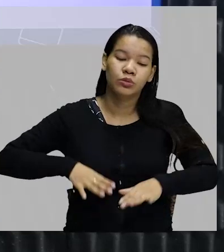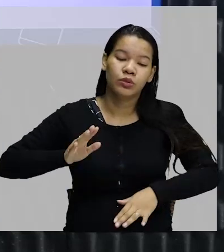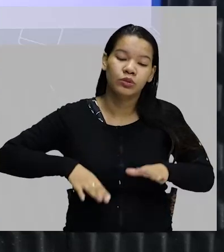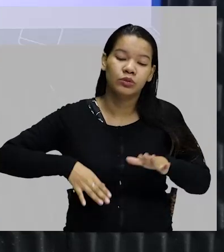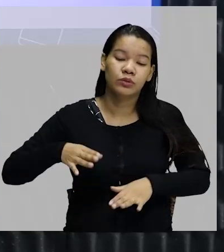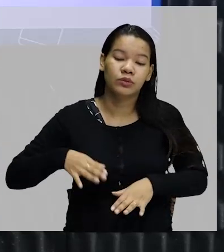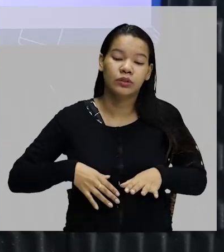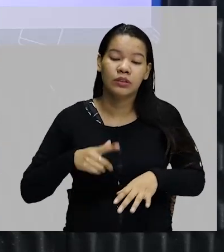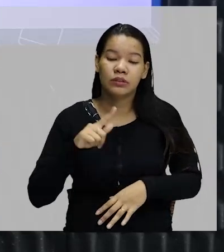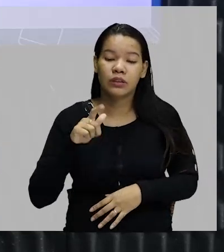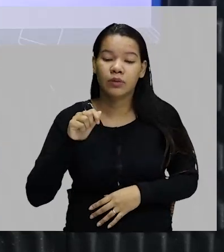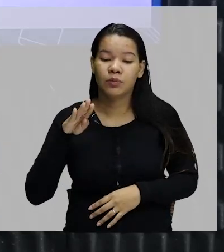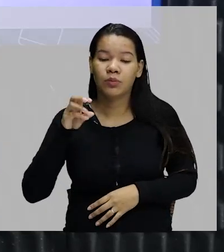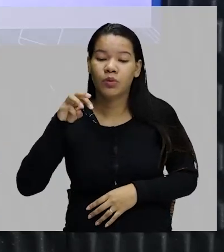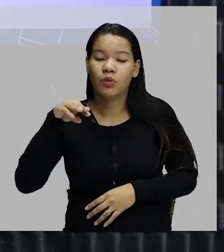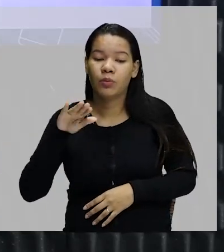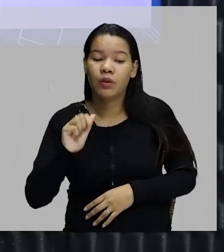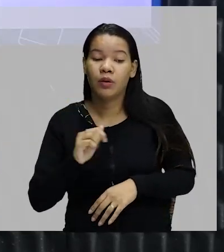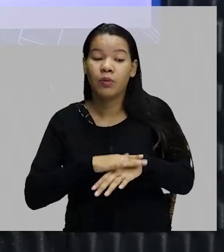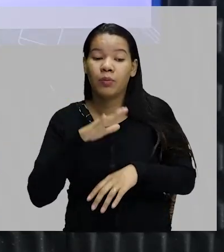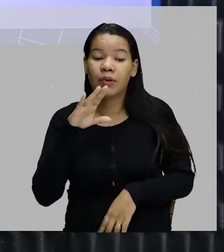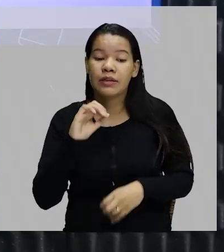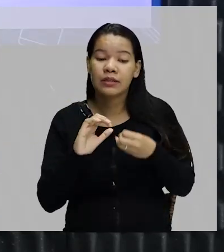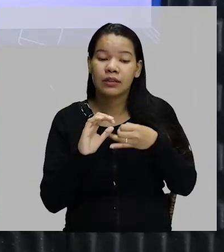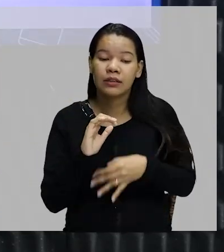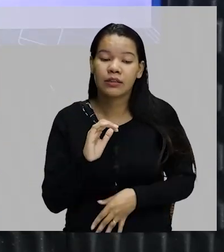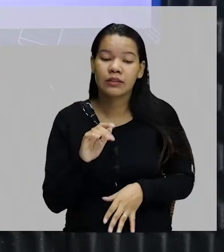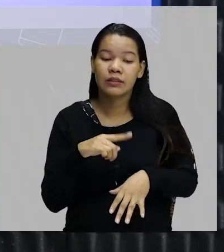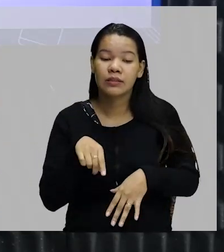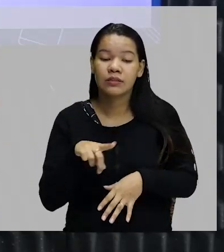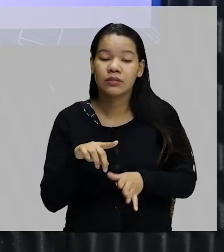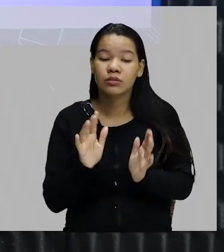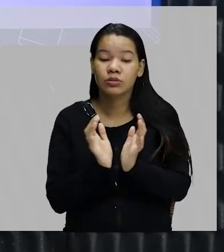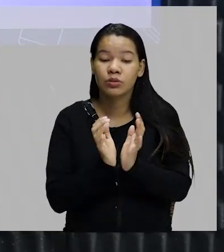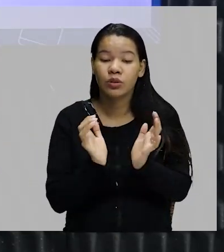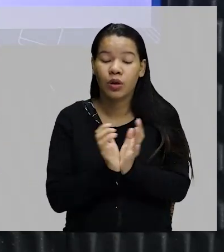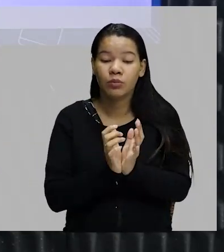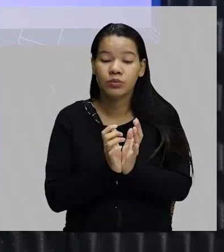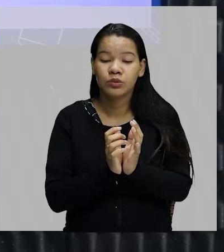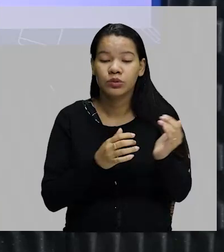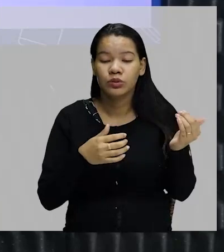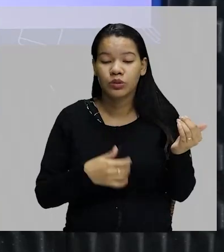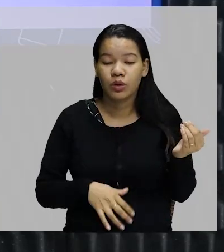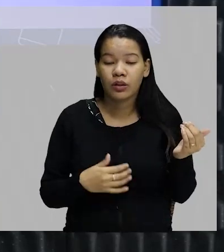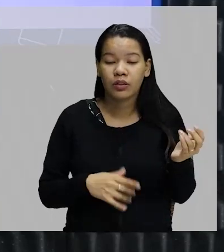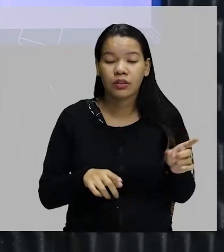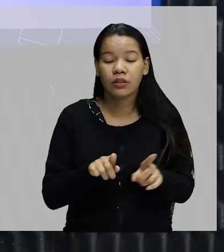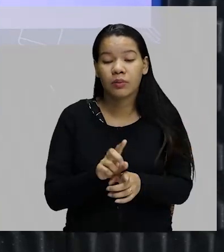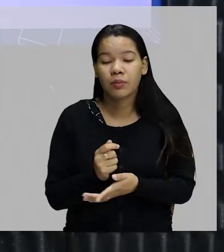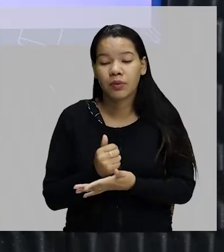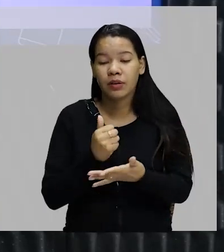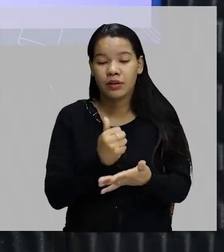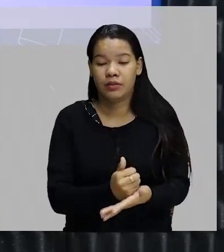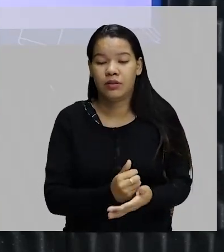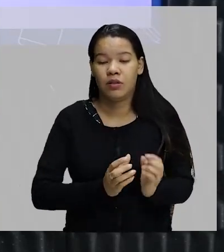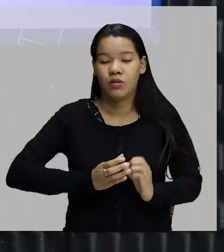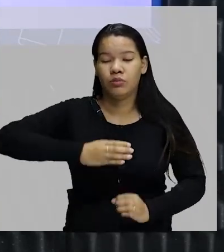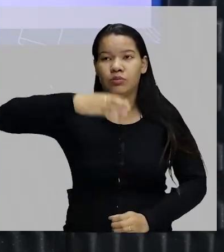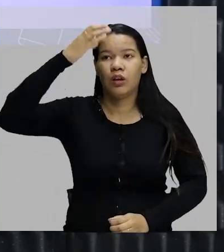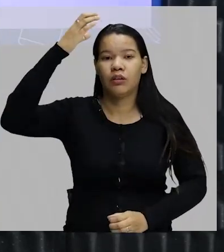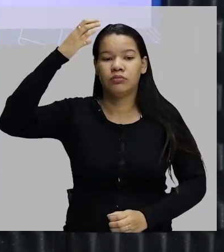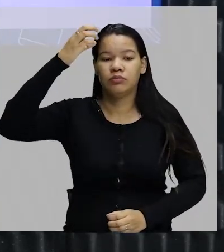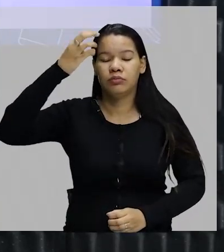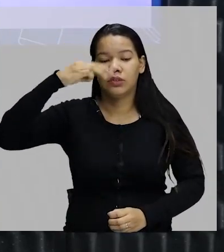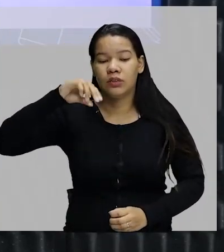sendo a zabumba o mais característico desses grupos, tocada e apoiada em varas de madeiras